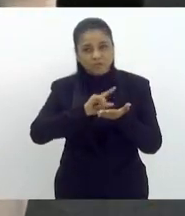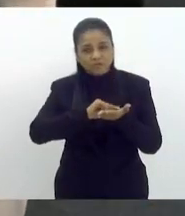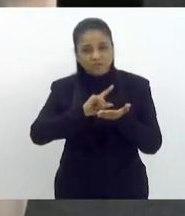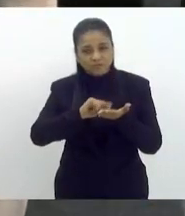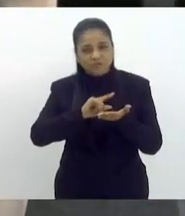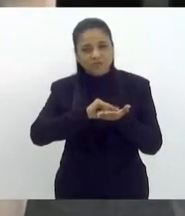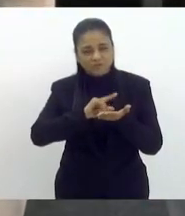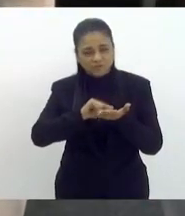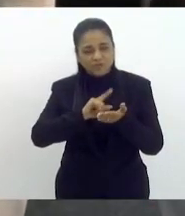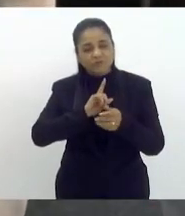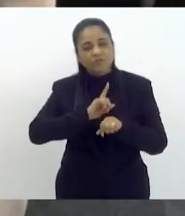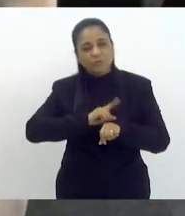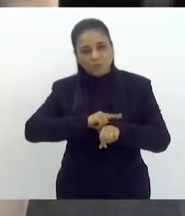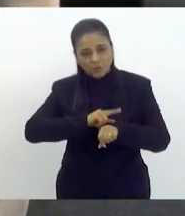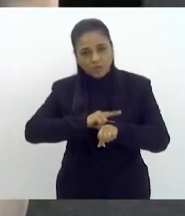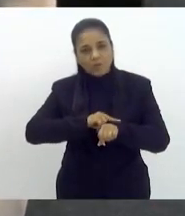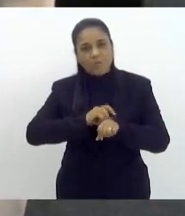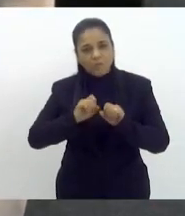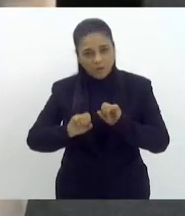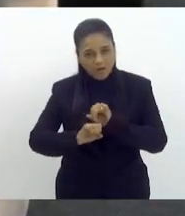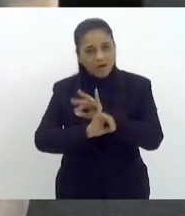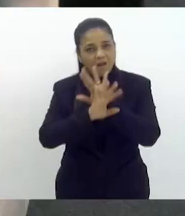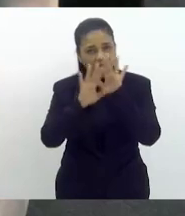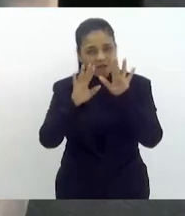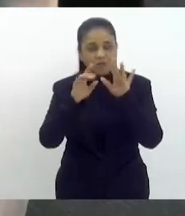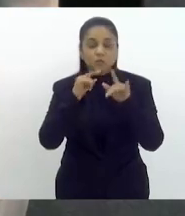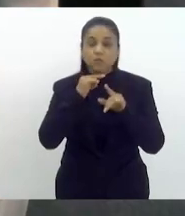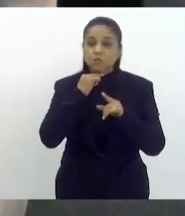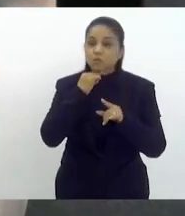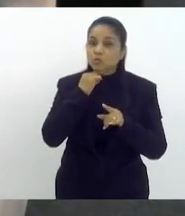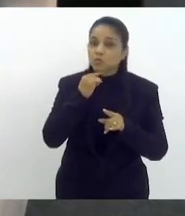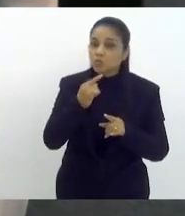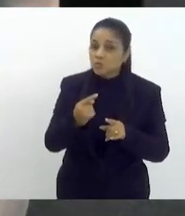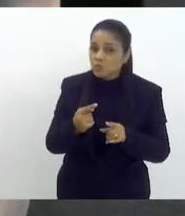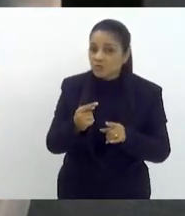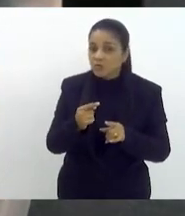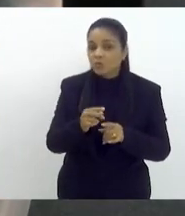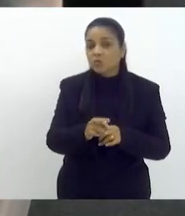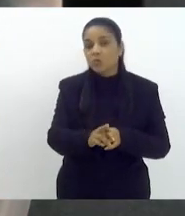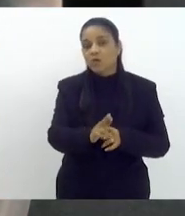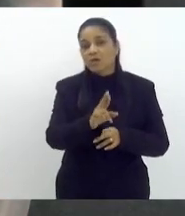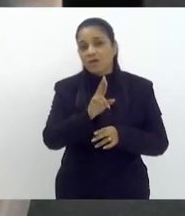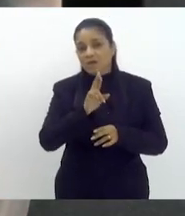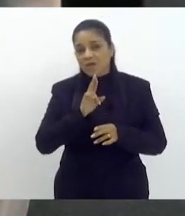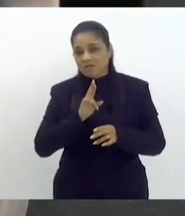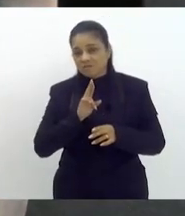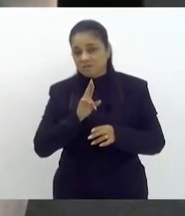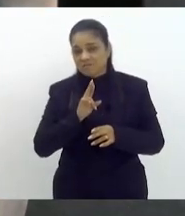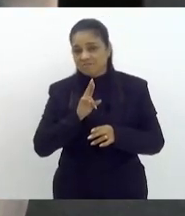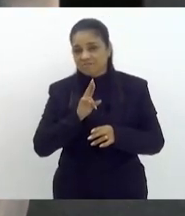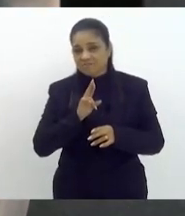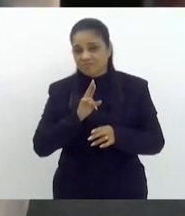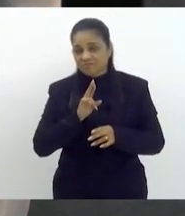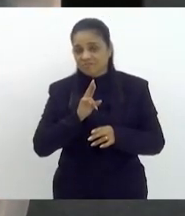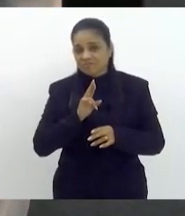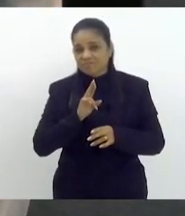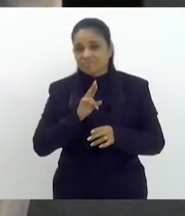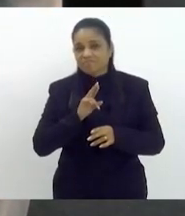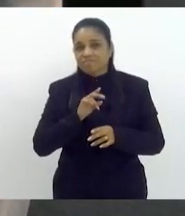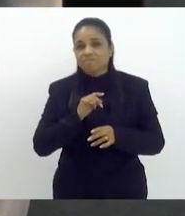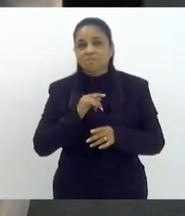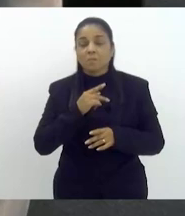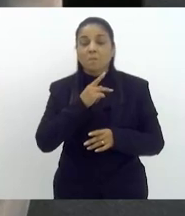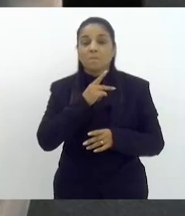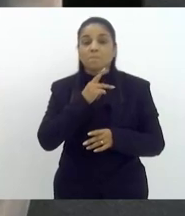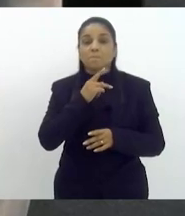o artigo é claro que se houver dúvida do resultado Então para que haja dúvida do resultado vossa